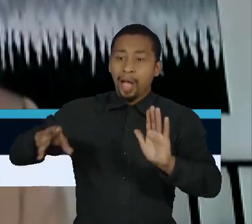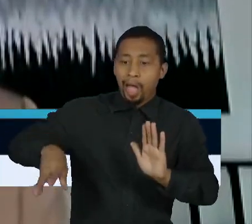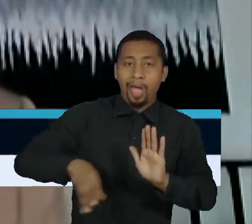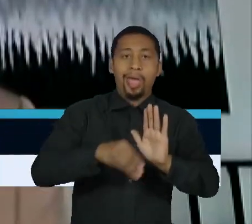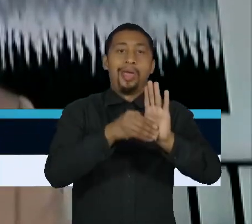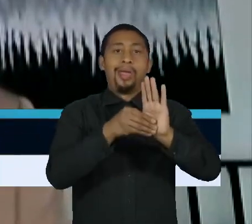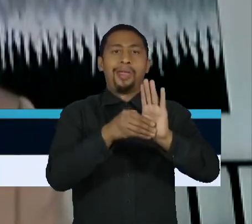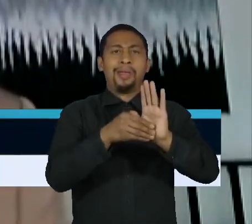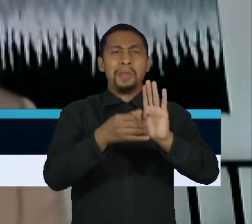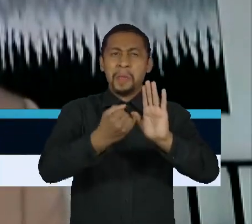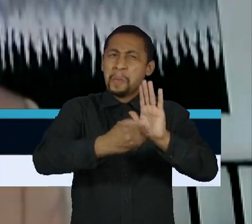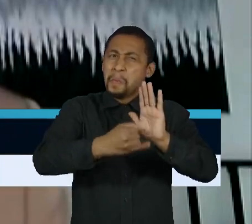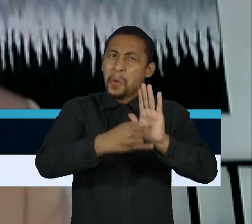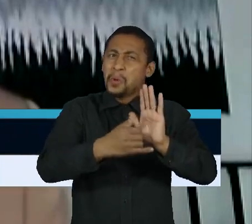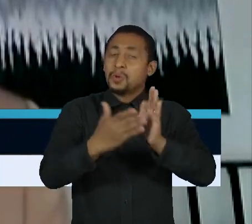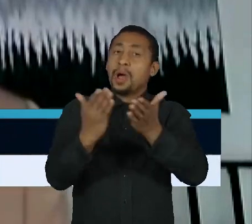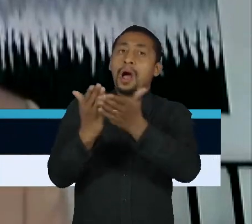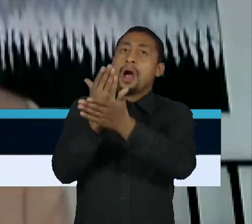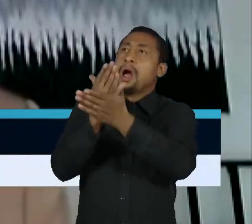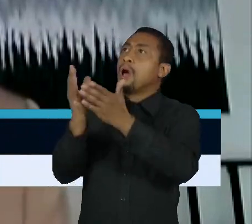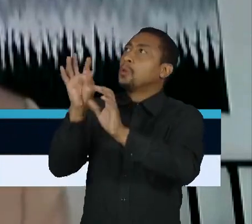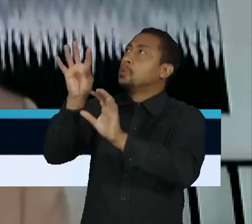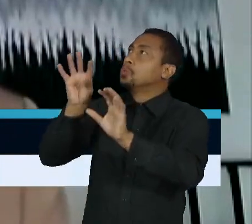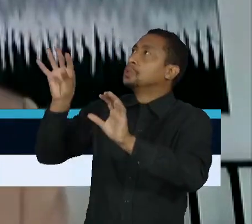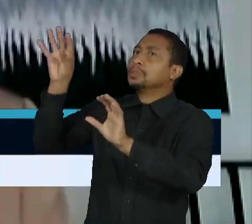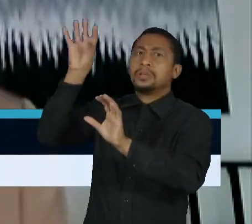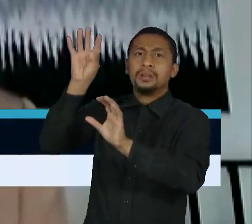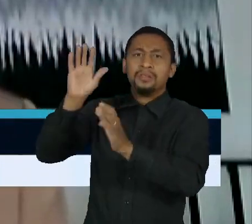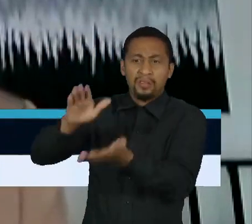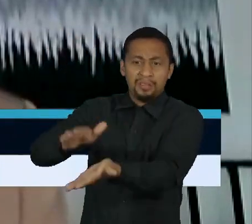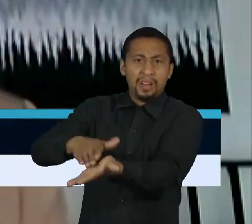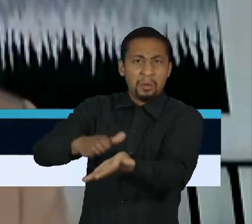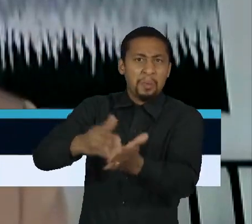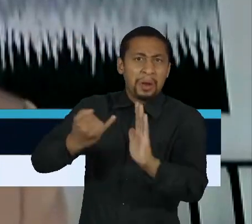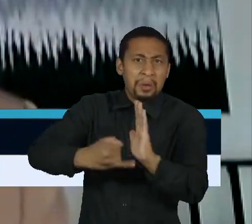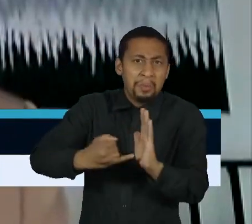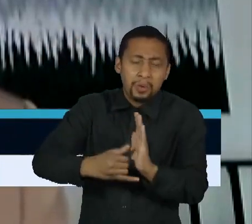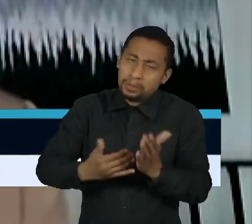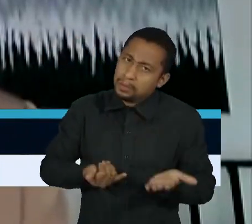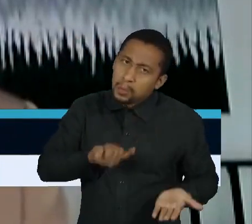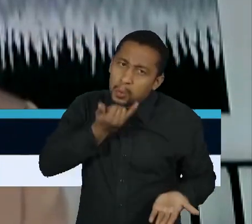alguns estados, e não todos, cobrando essa contribuição que poderia encarecer o produto para todos os estados.